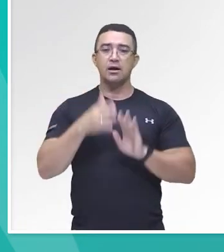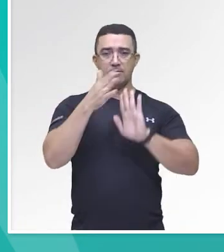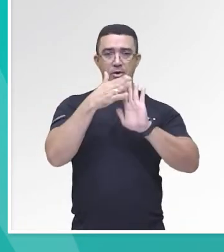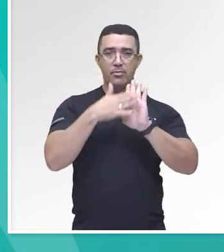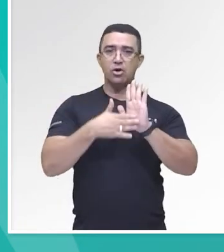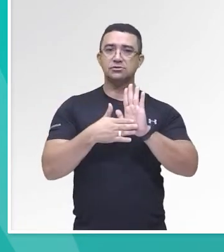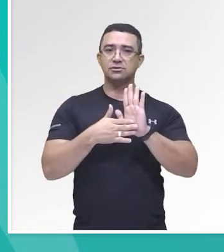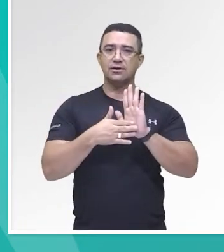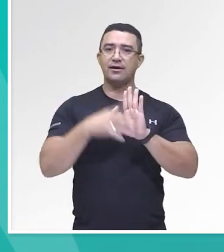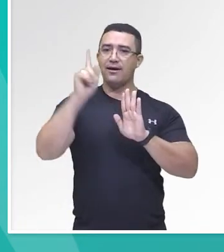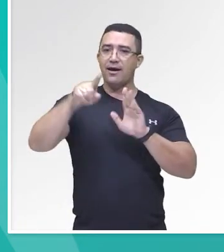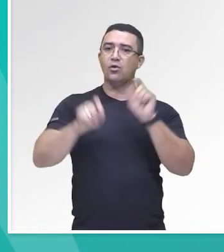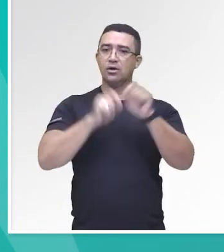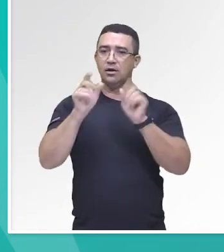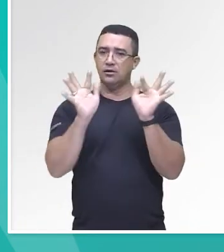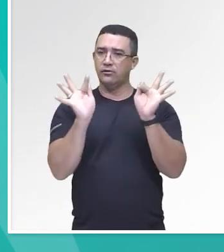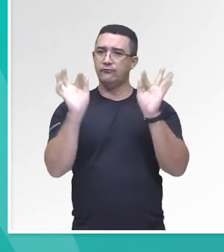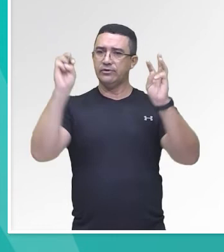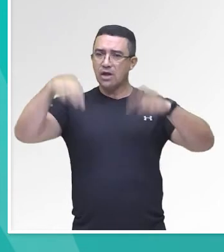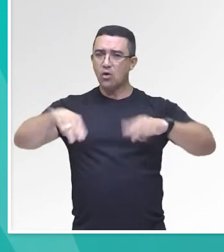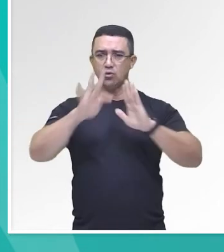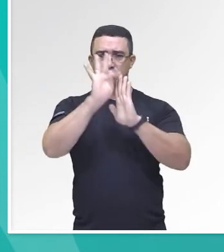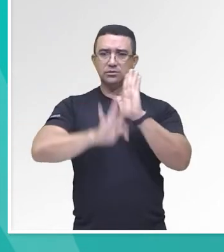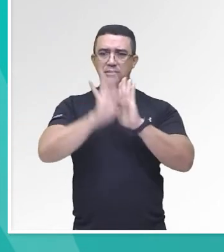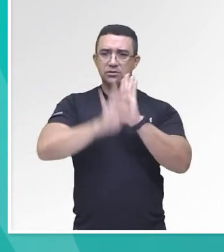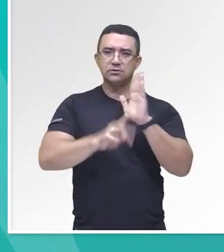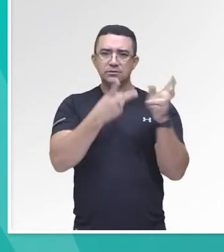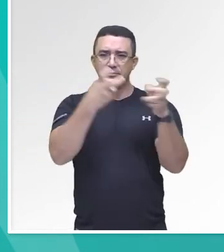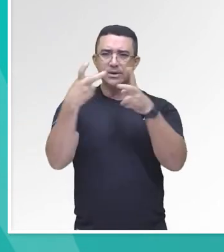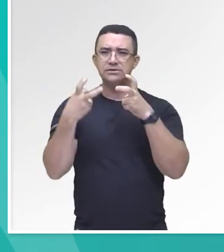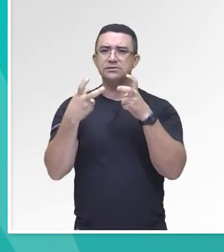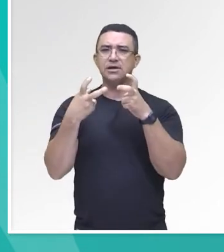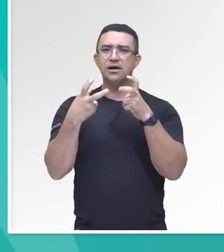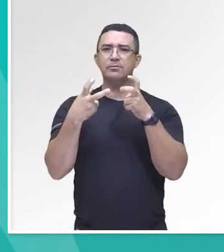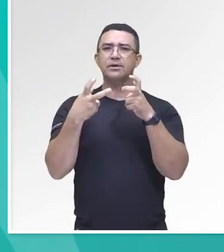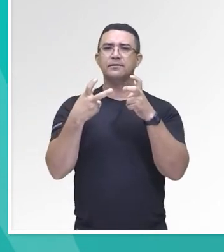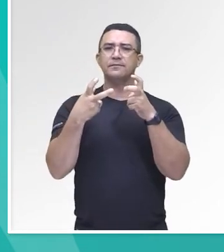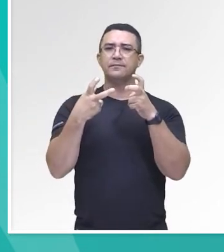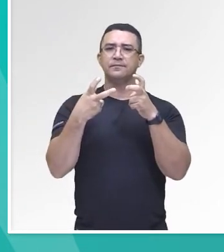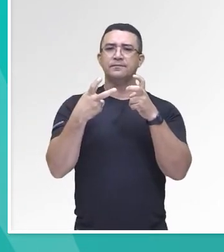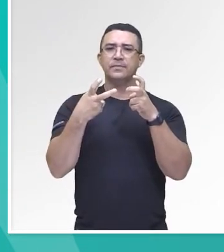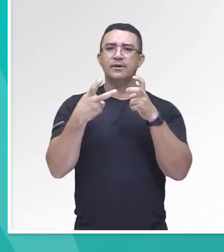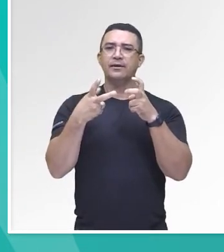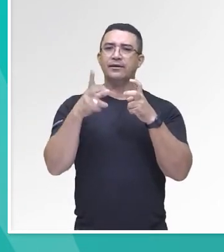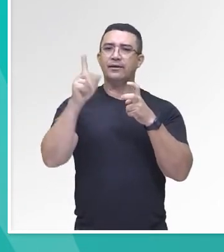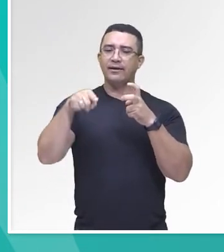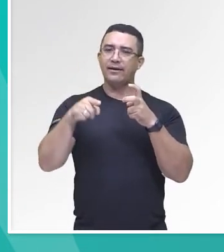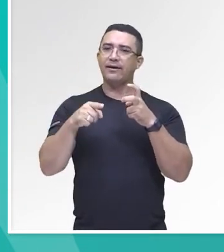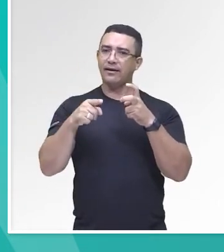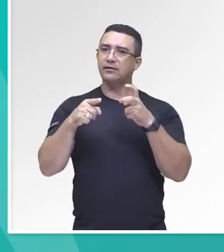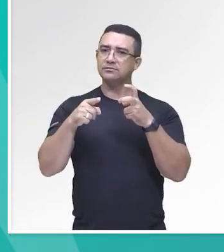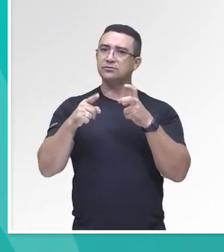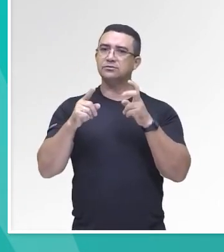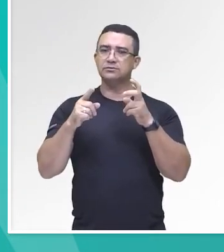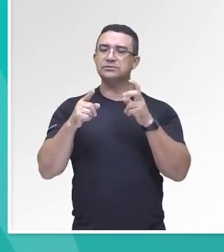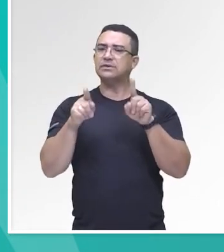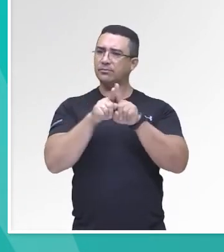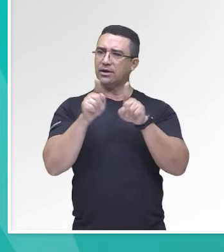assim, a conclusão desse texto, a gente percebe o quê? Percebe que está coerente com a